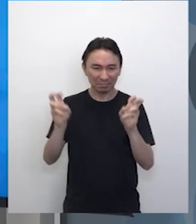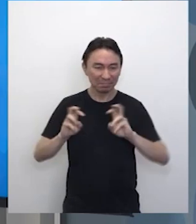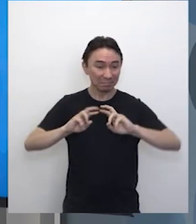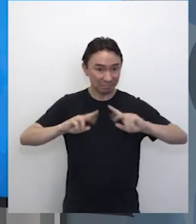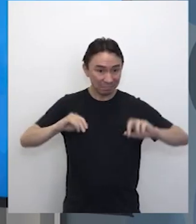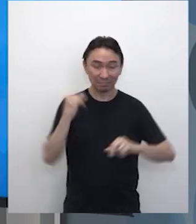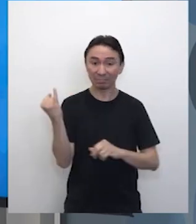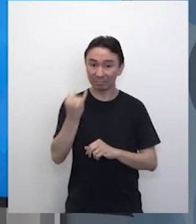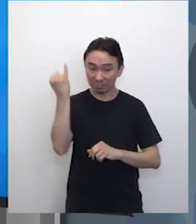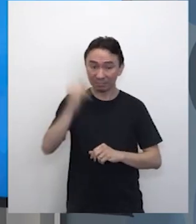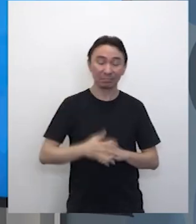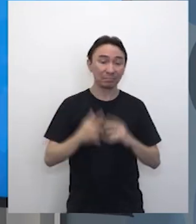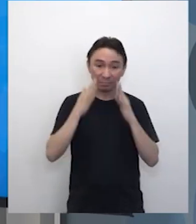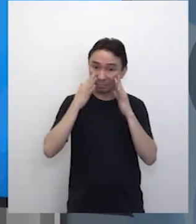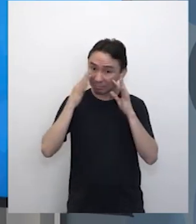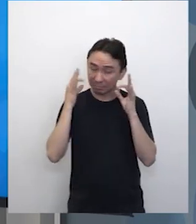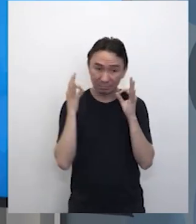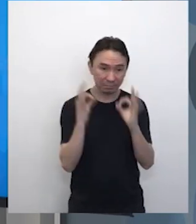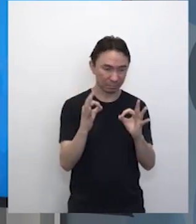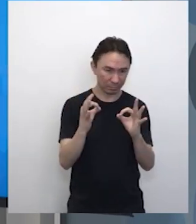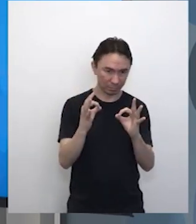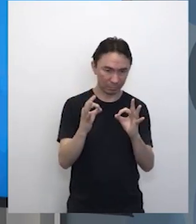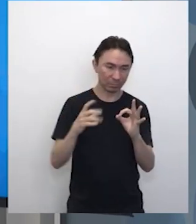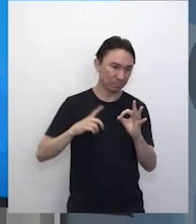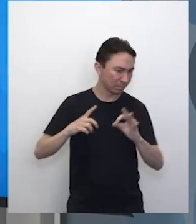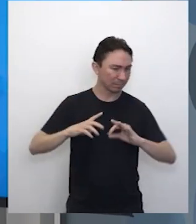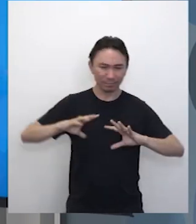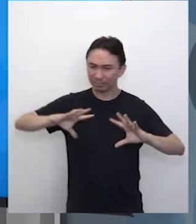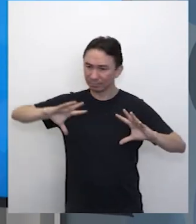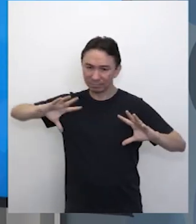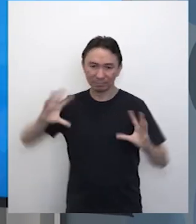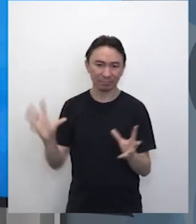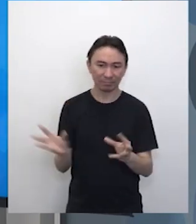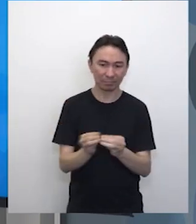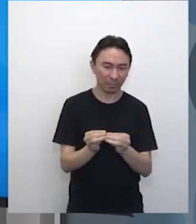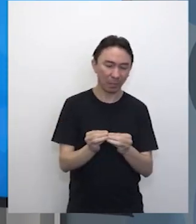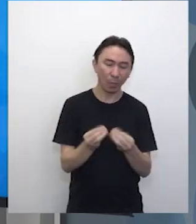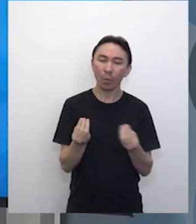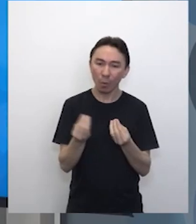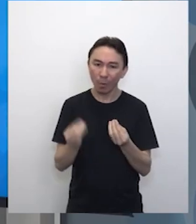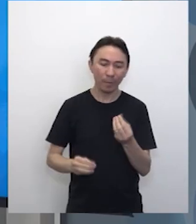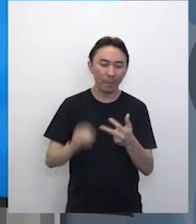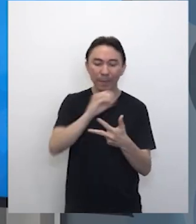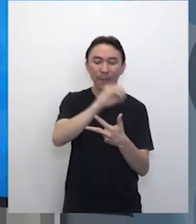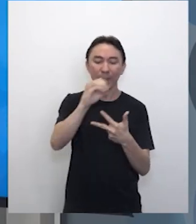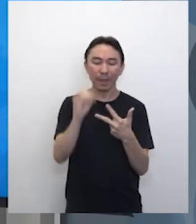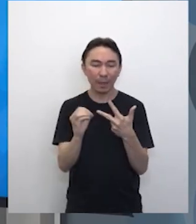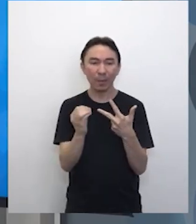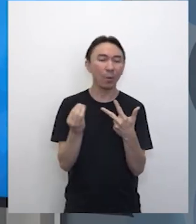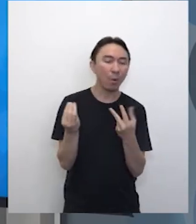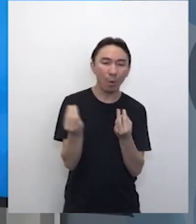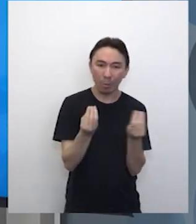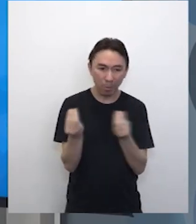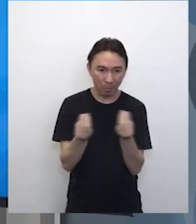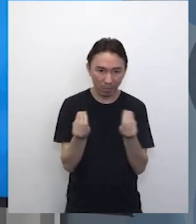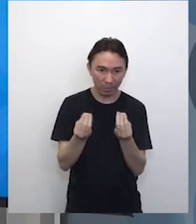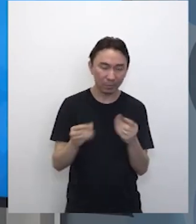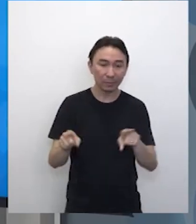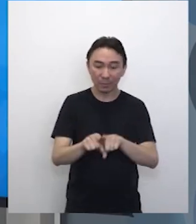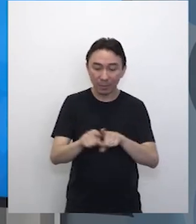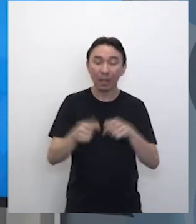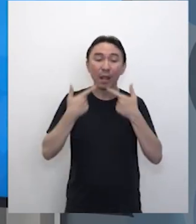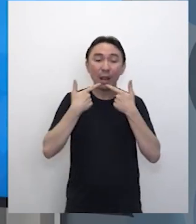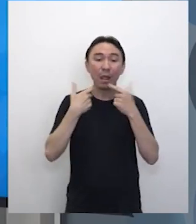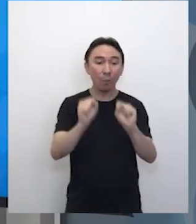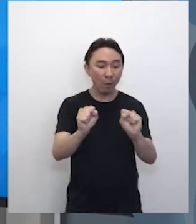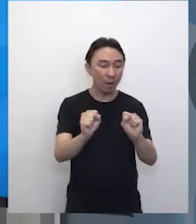atenção, porque ela faz um apanhado do que é a prova do Enem e depois das funções da linguagem. E